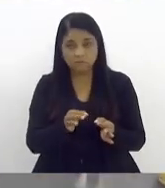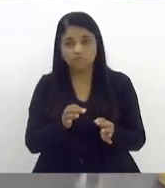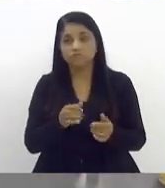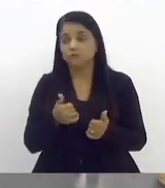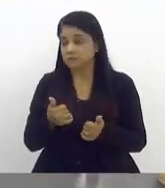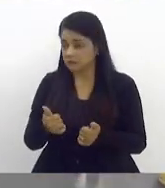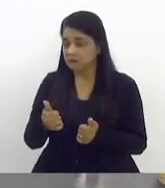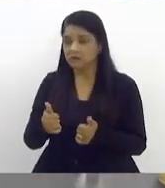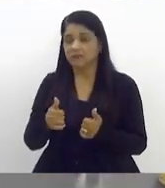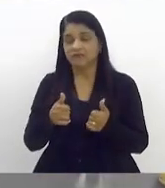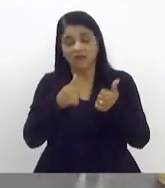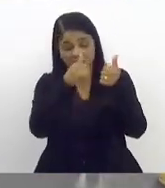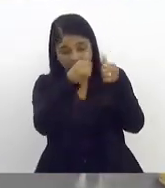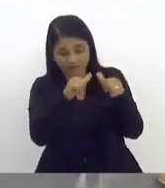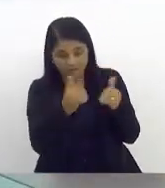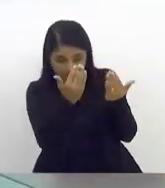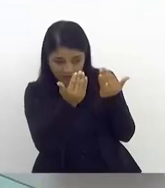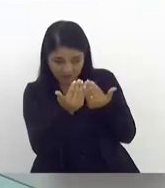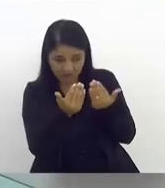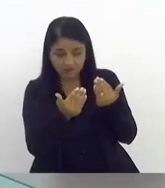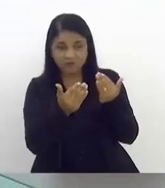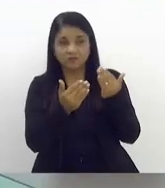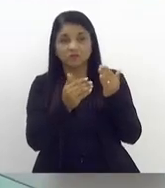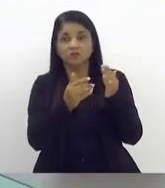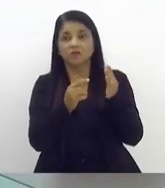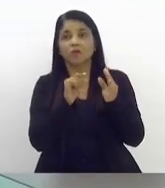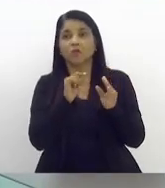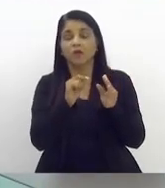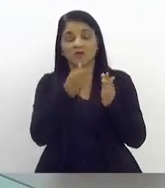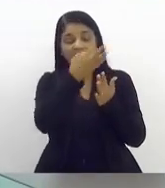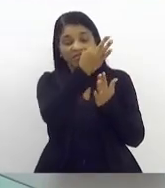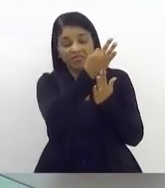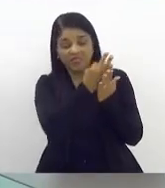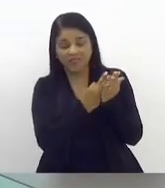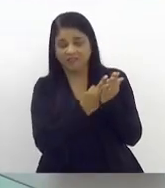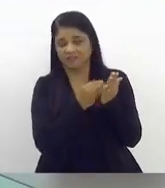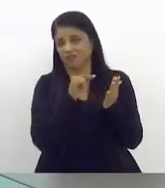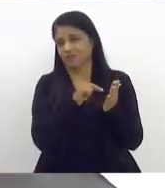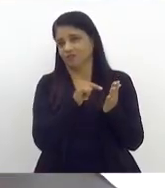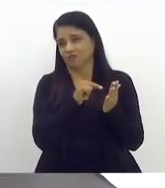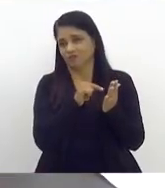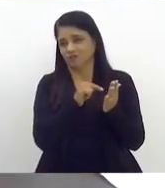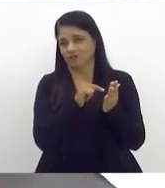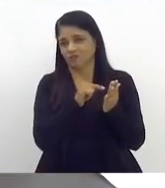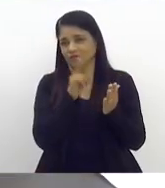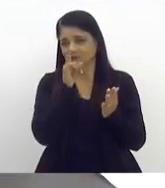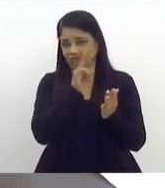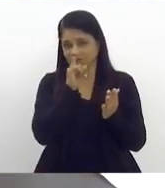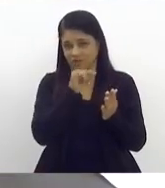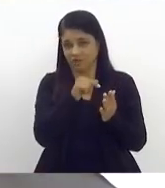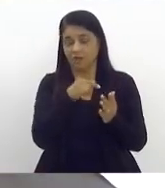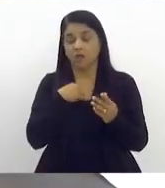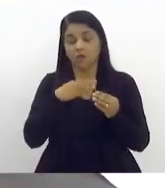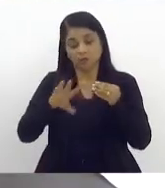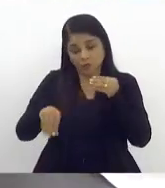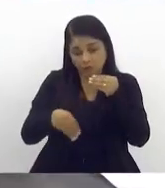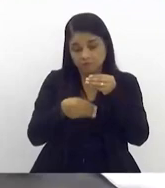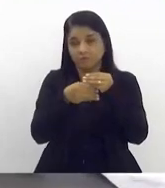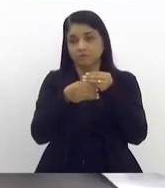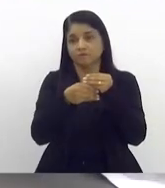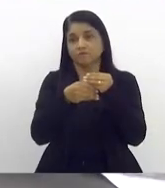não é só por causa disso, não. É por causa do texto. Sim, mas eu estou acrescentando as vossas razões, essa outra, e